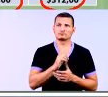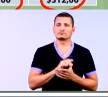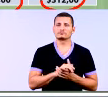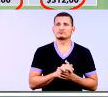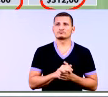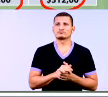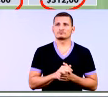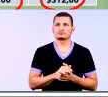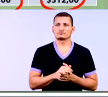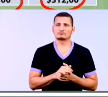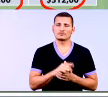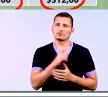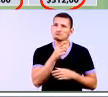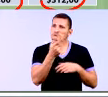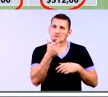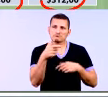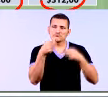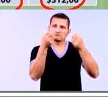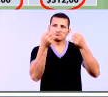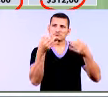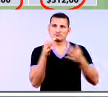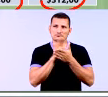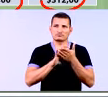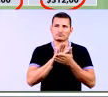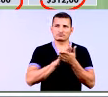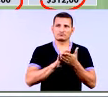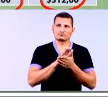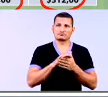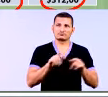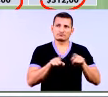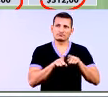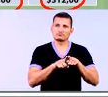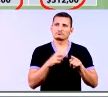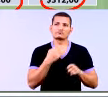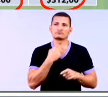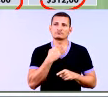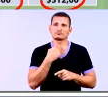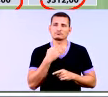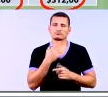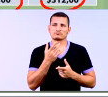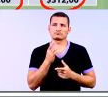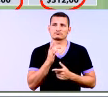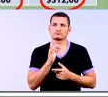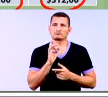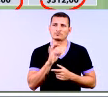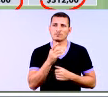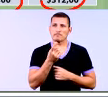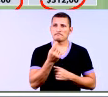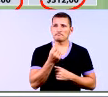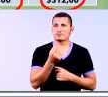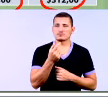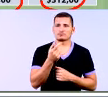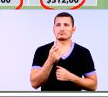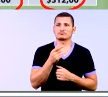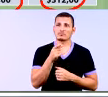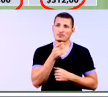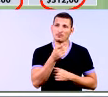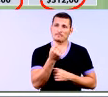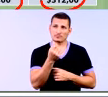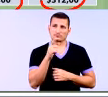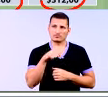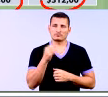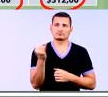nada, né? Mas também não posso ir baseado simplesmente no preço. Mas o preço é um parâmetro